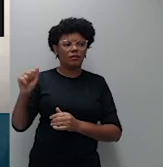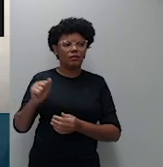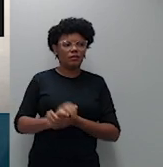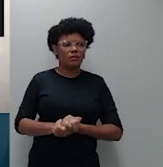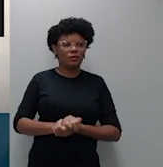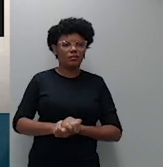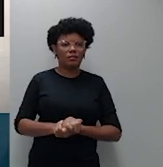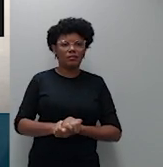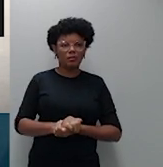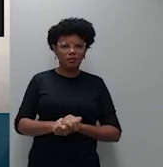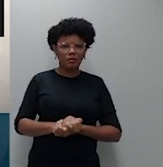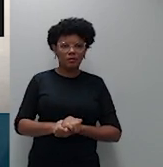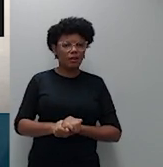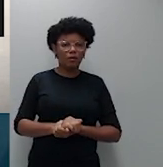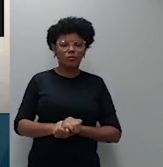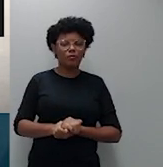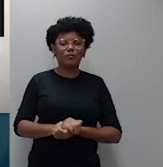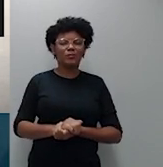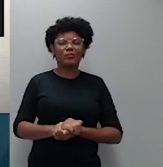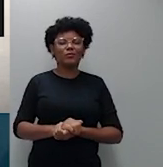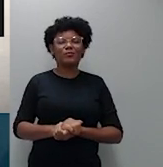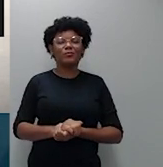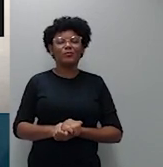24 rota